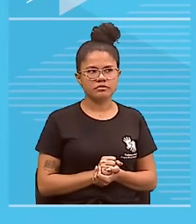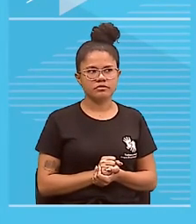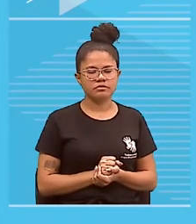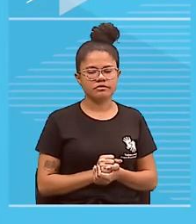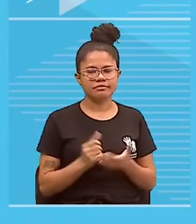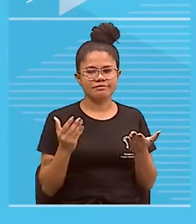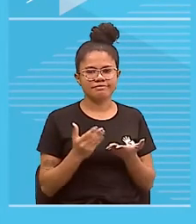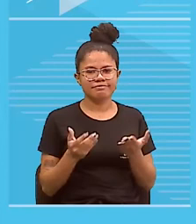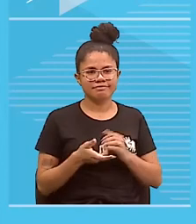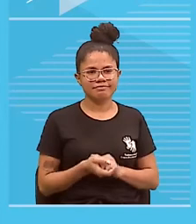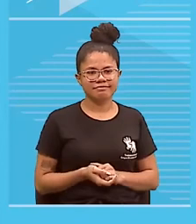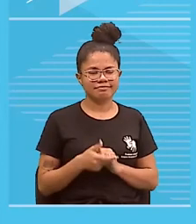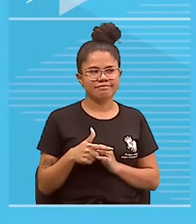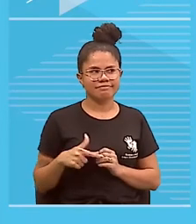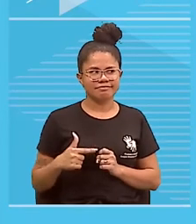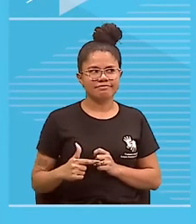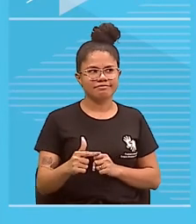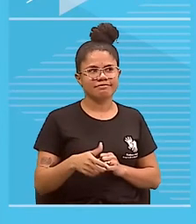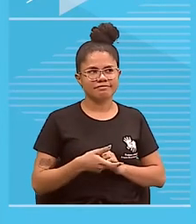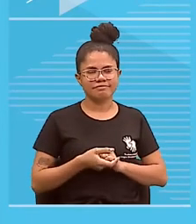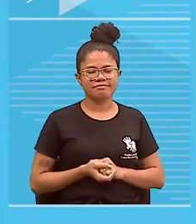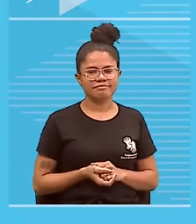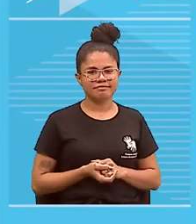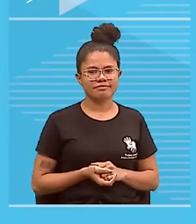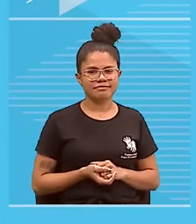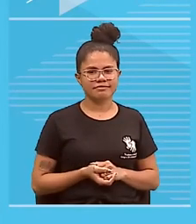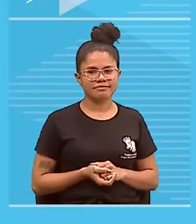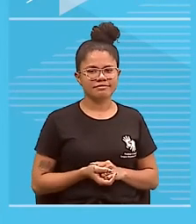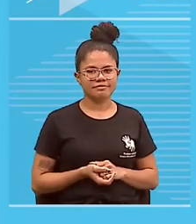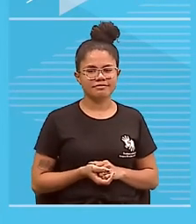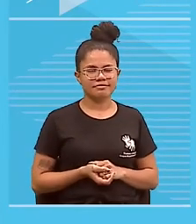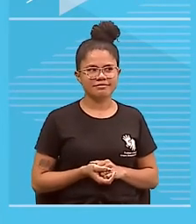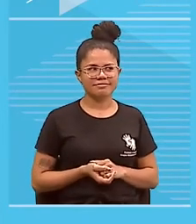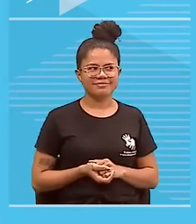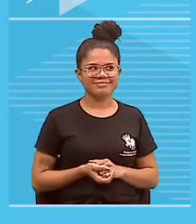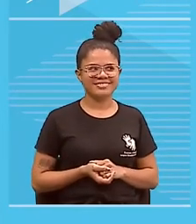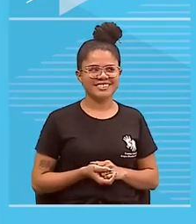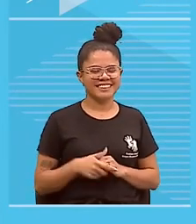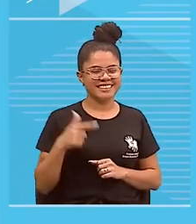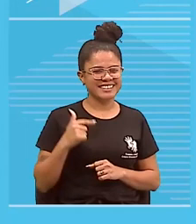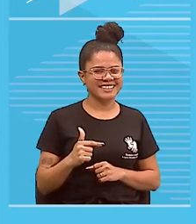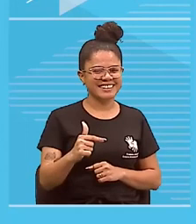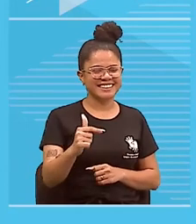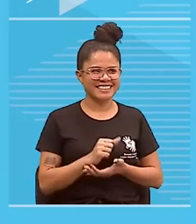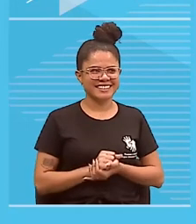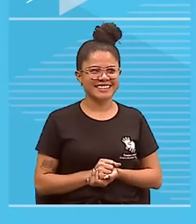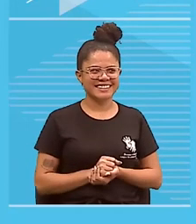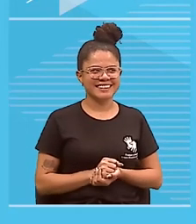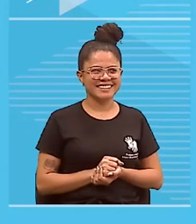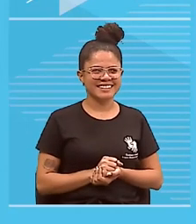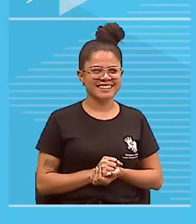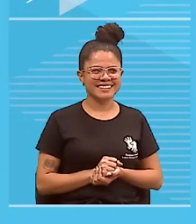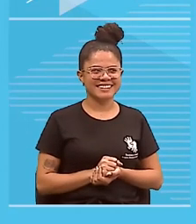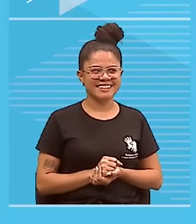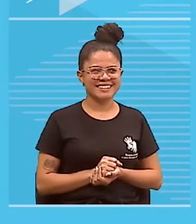bom então continuando no continuando Eita aí continuando